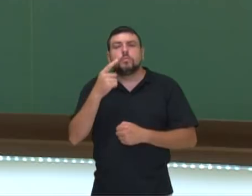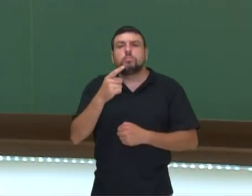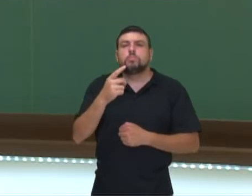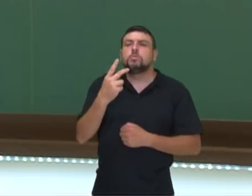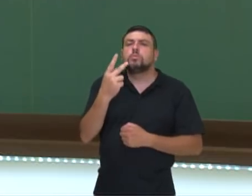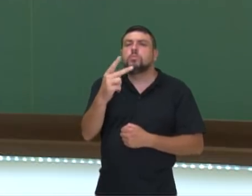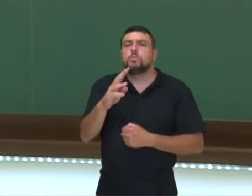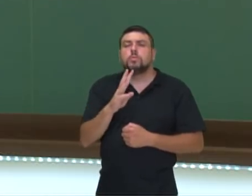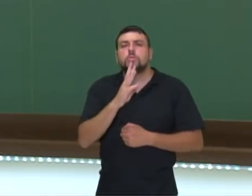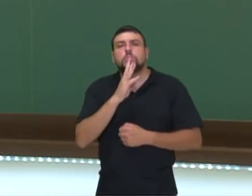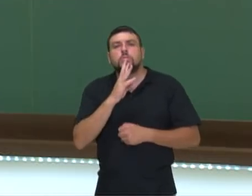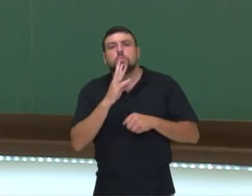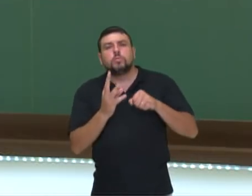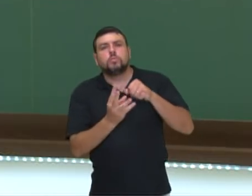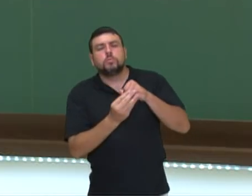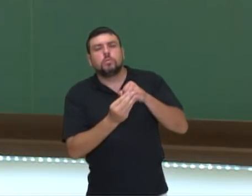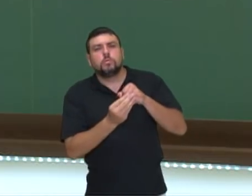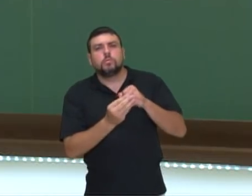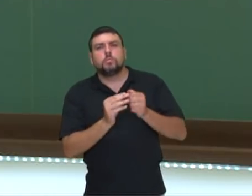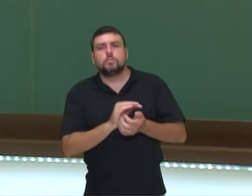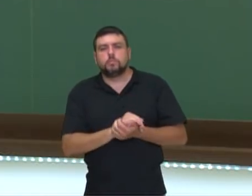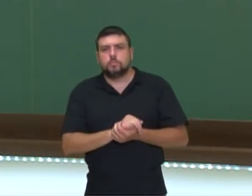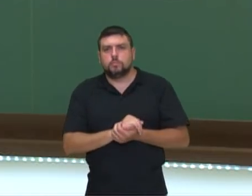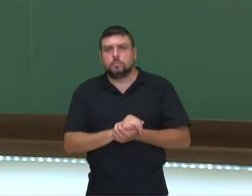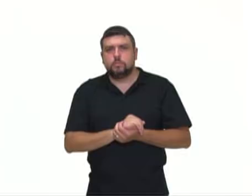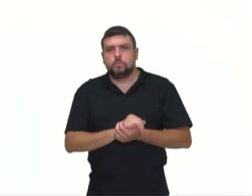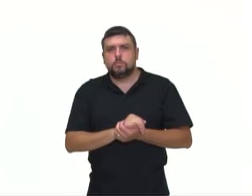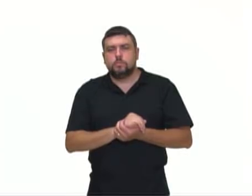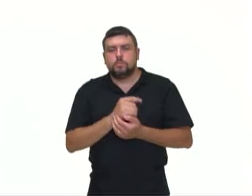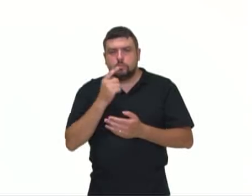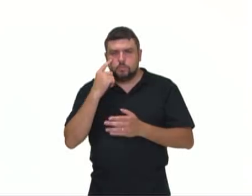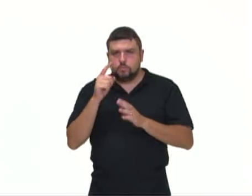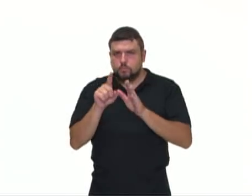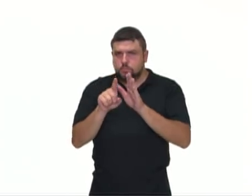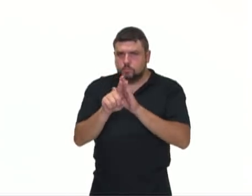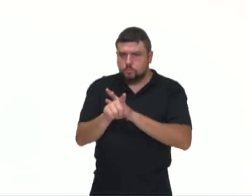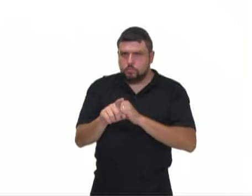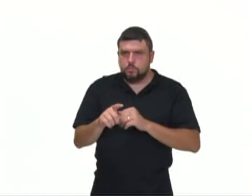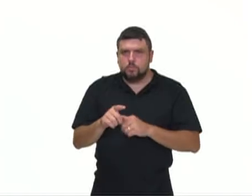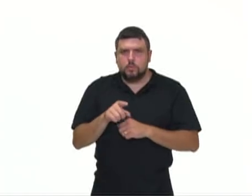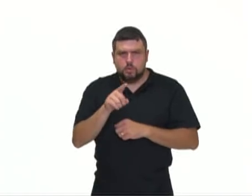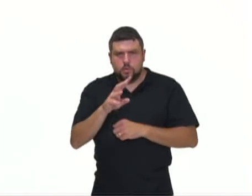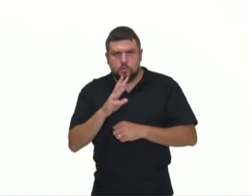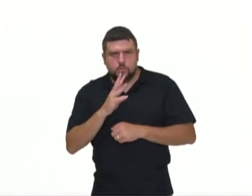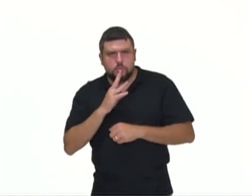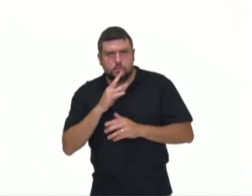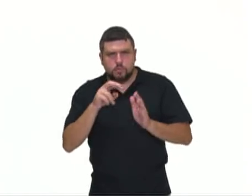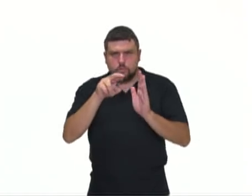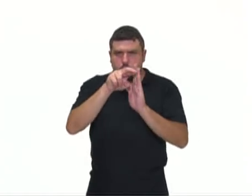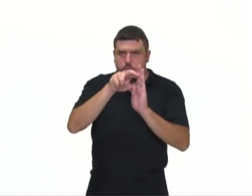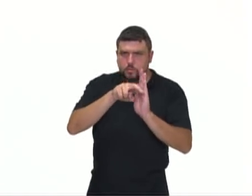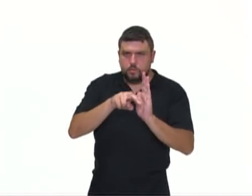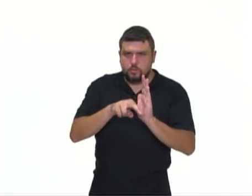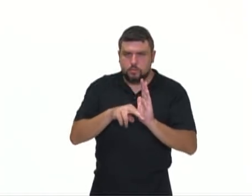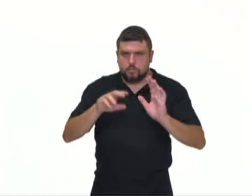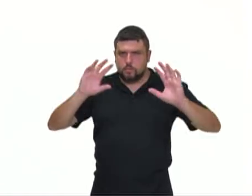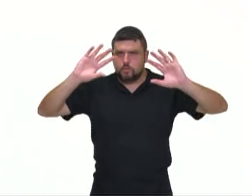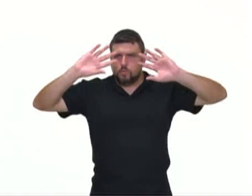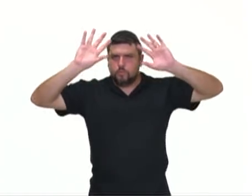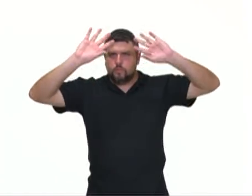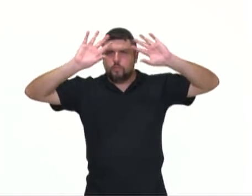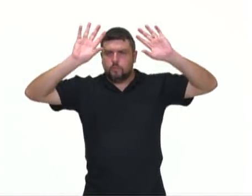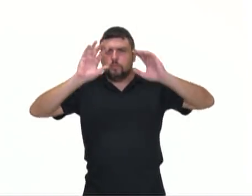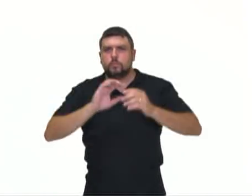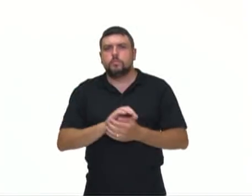a respeito desse tema. Então, quero fazer uma pergunta aí. Você conhece alguma regra do voleibol? Temos